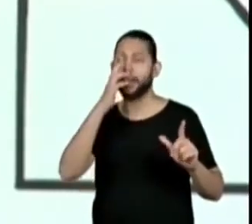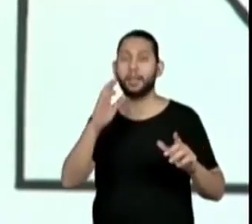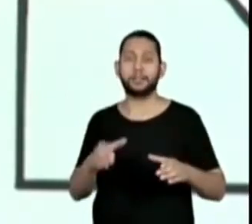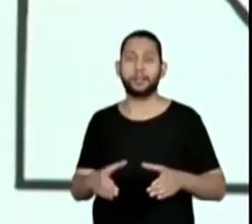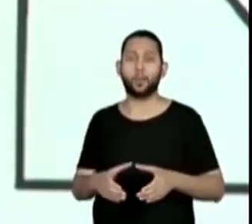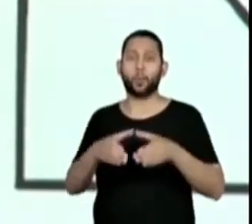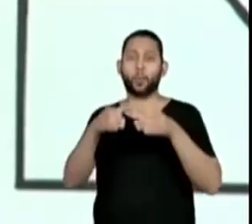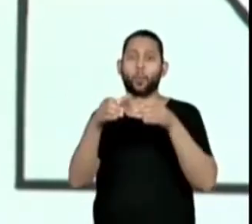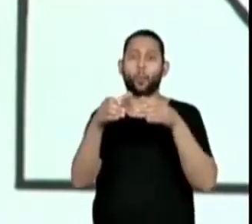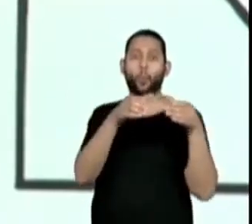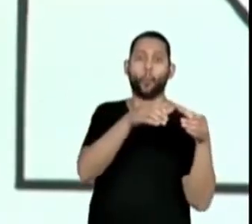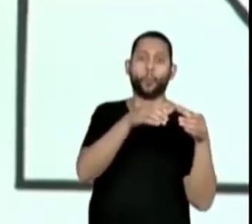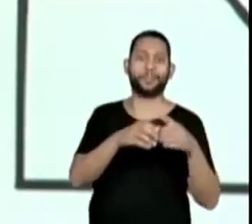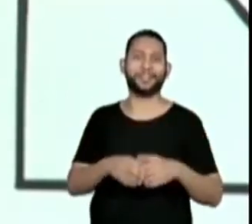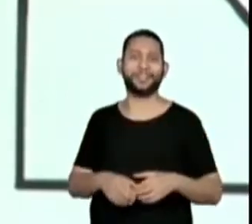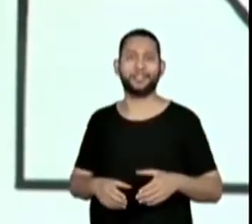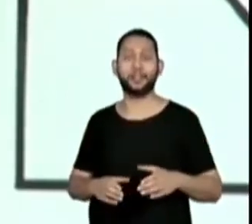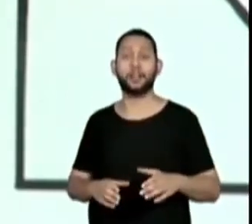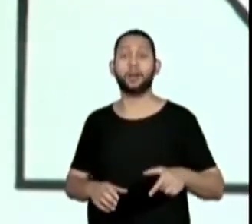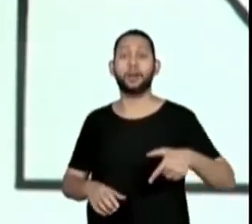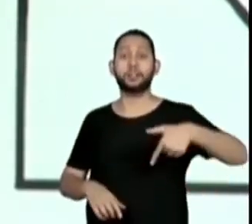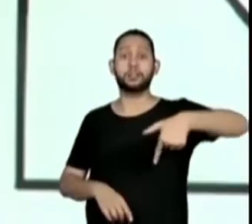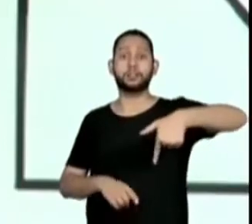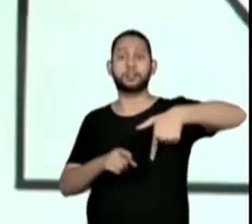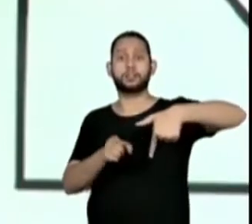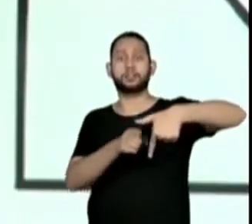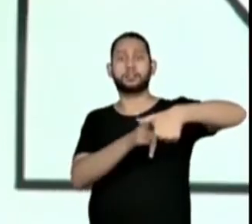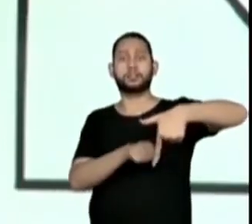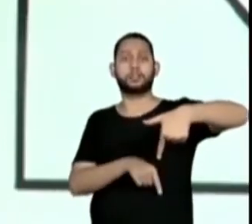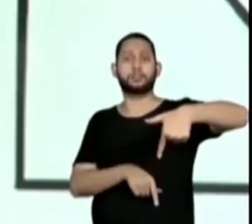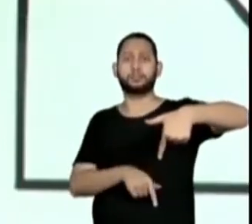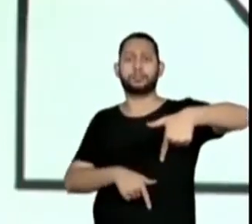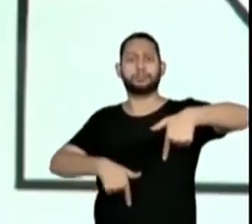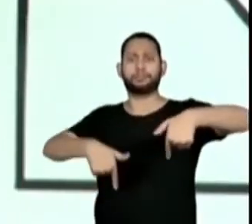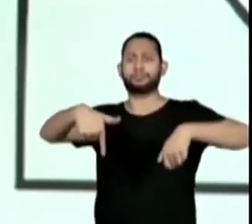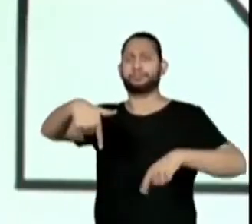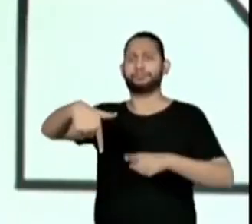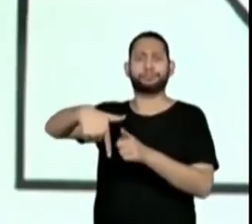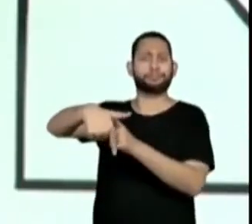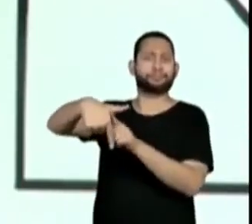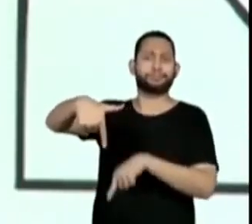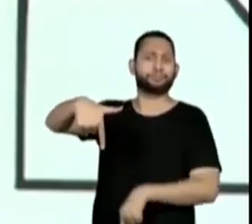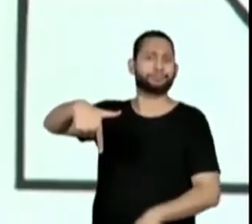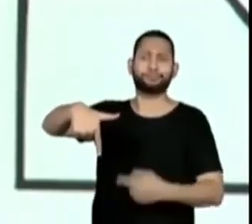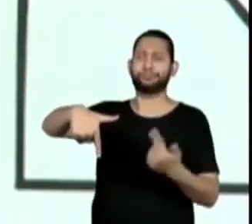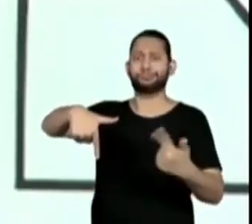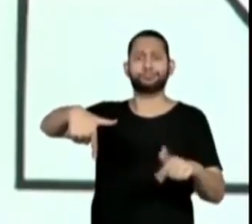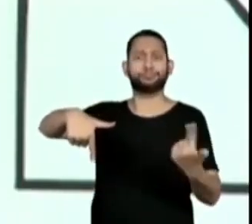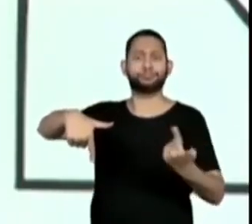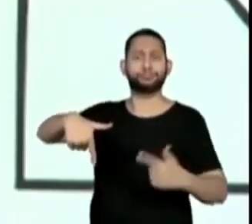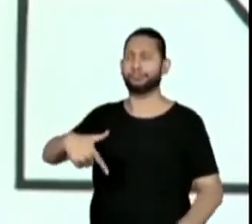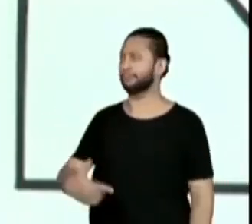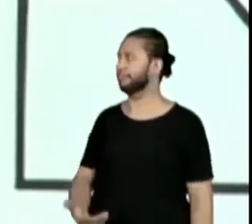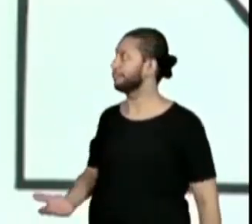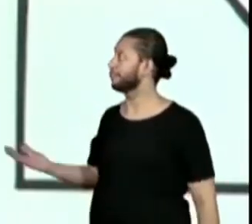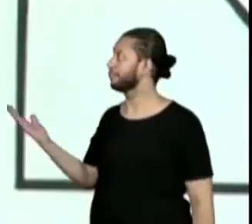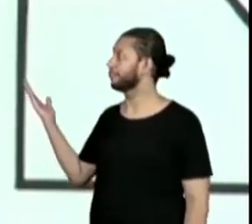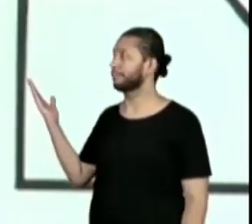ia estar tão inclinada. E em cima? Não é reto, turma, nem aqui nem na China. Estão vendo como é inclinado? Aqui do